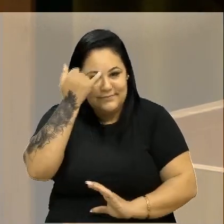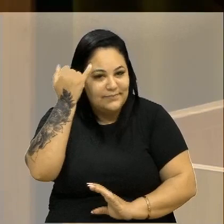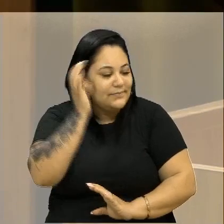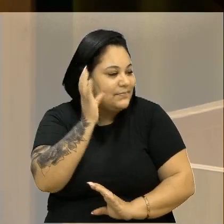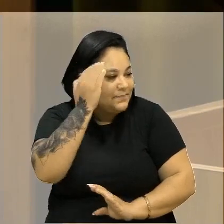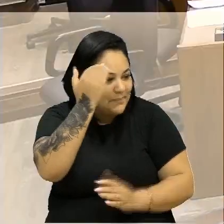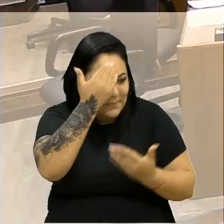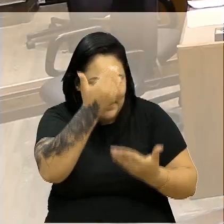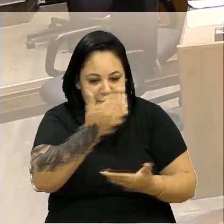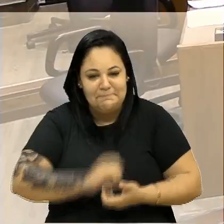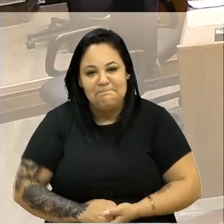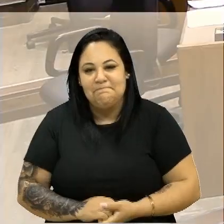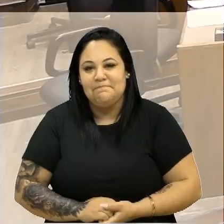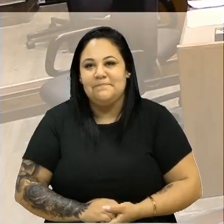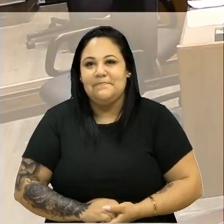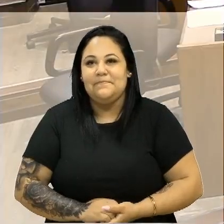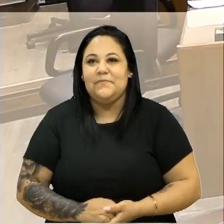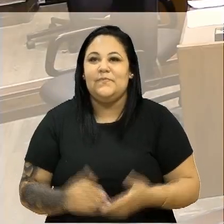obrigada.